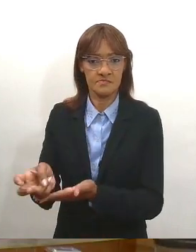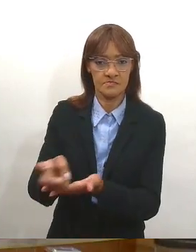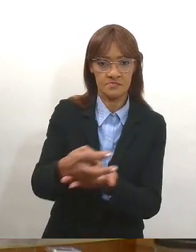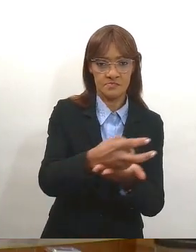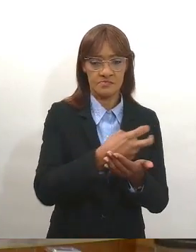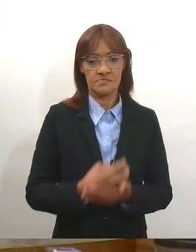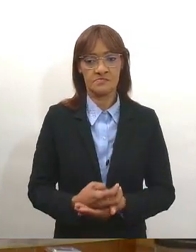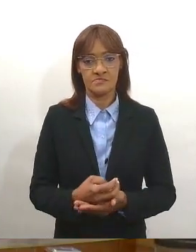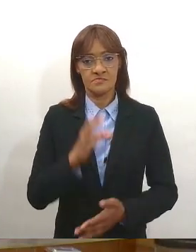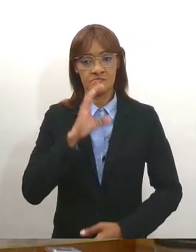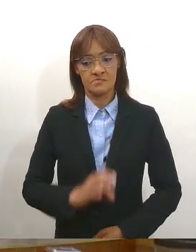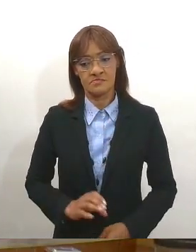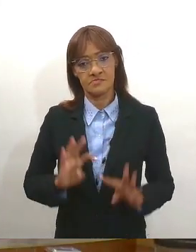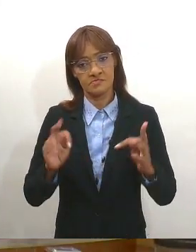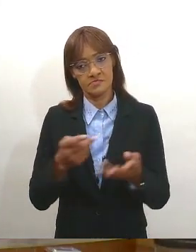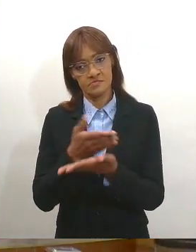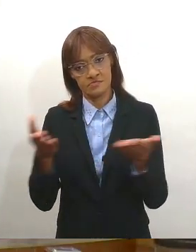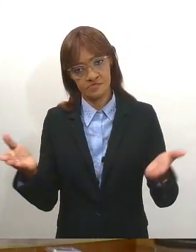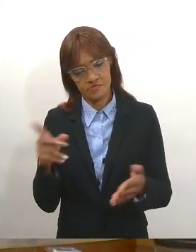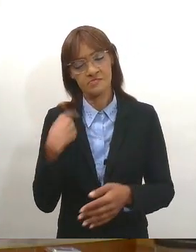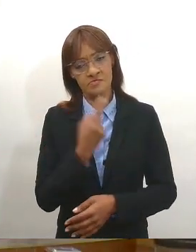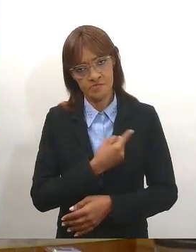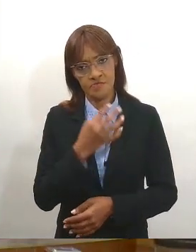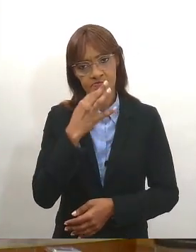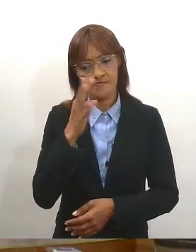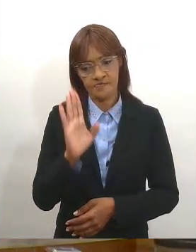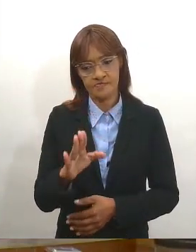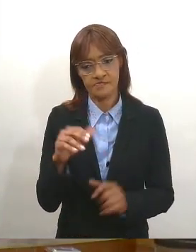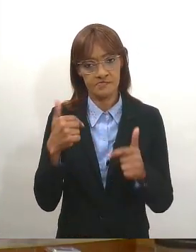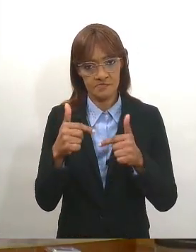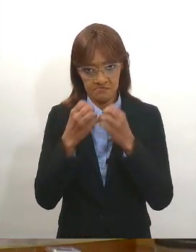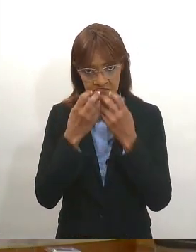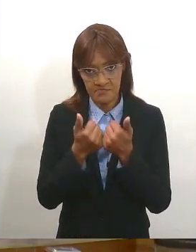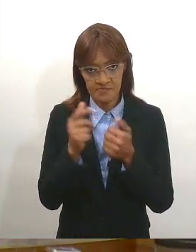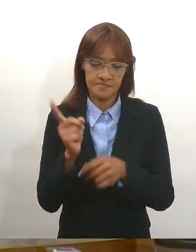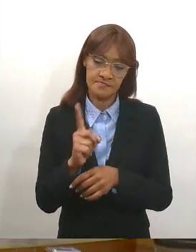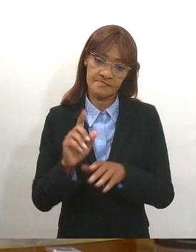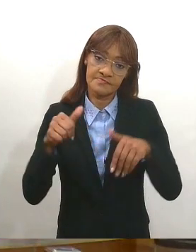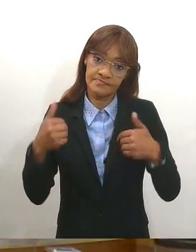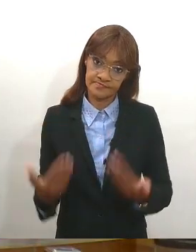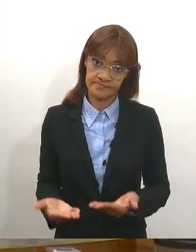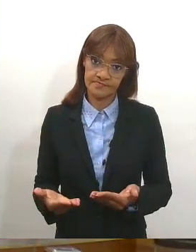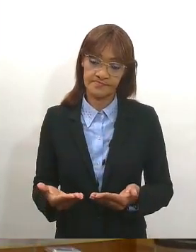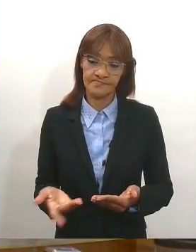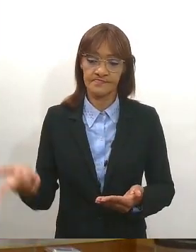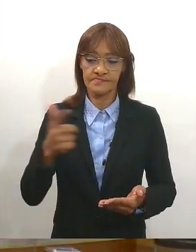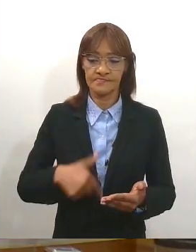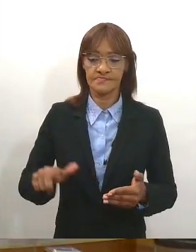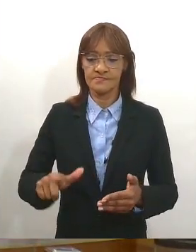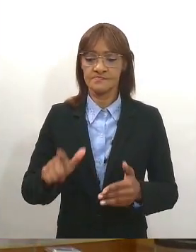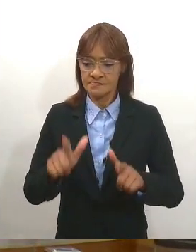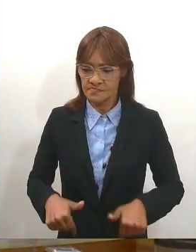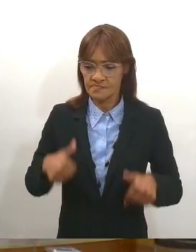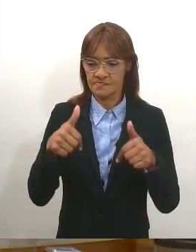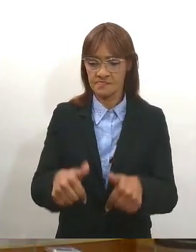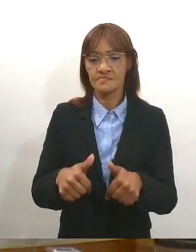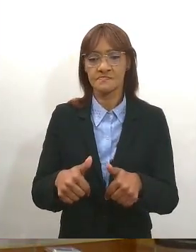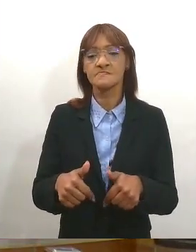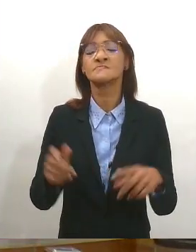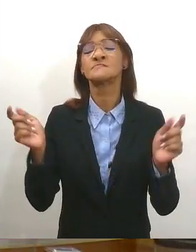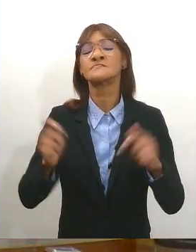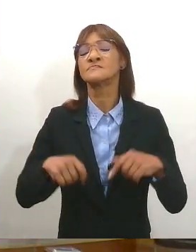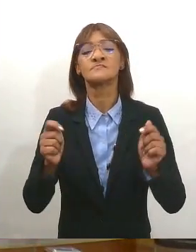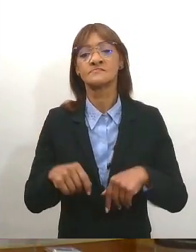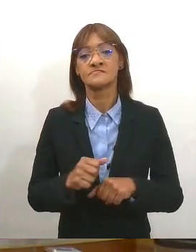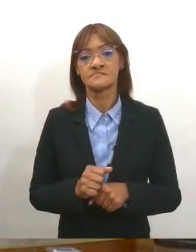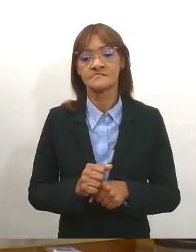qualidade do serviço não é das melhores. Então, para reforçar a luta, para que pelo menos as carteiras de habilitação tenham um